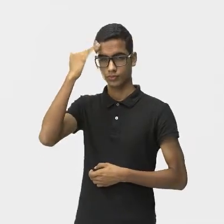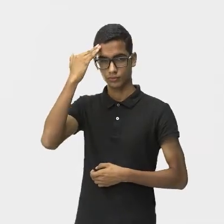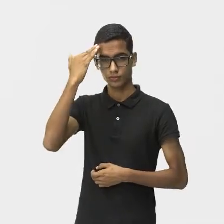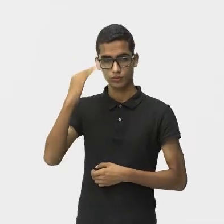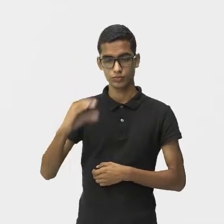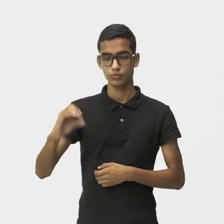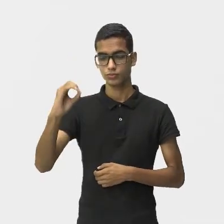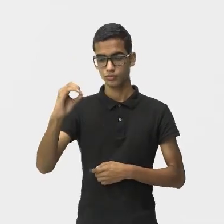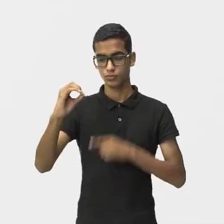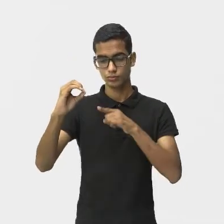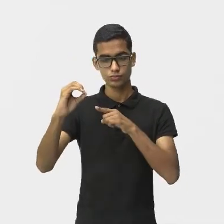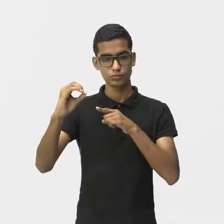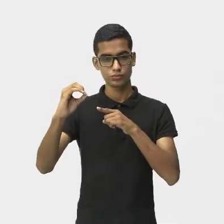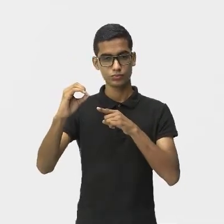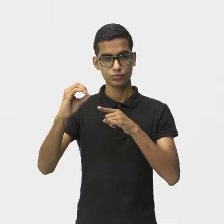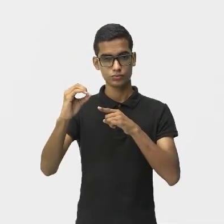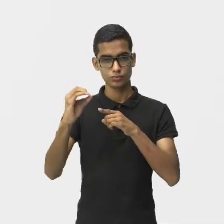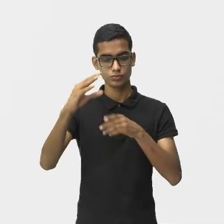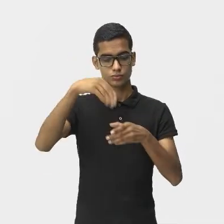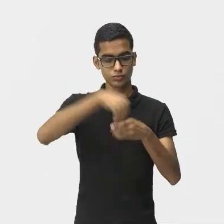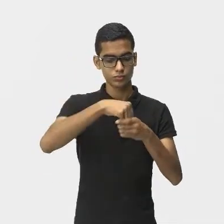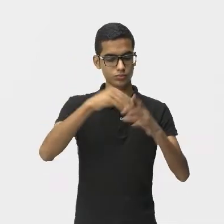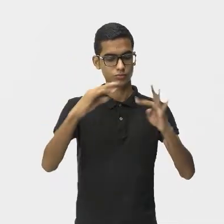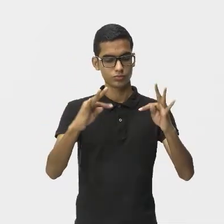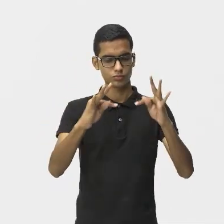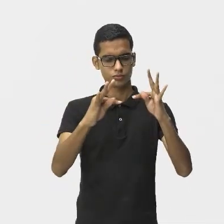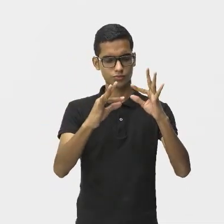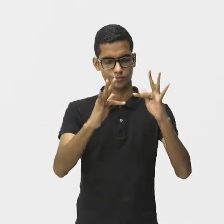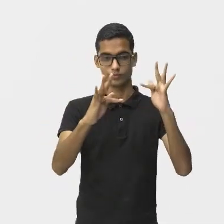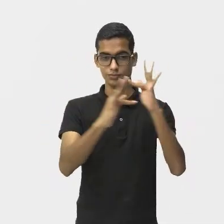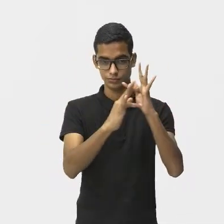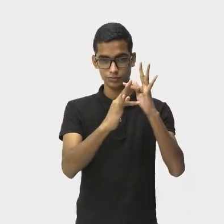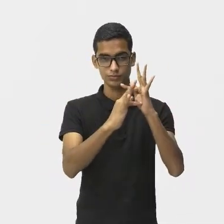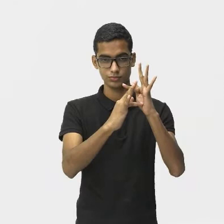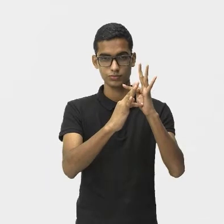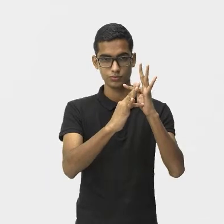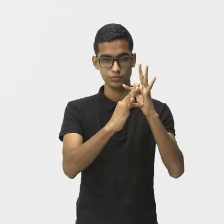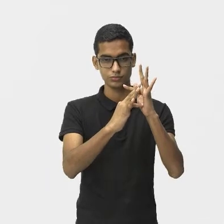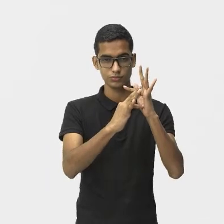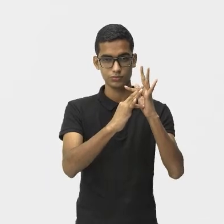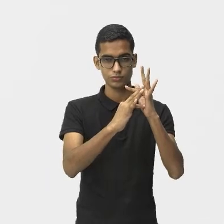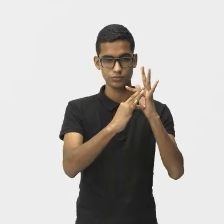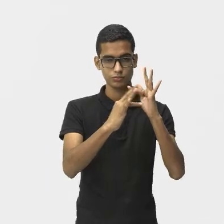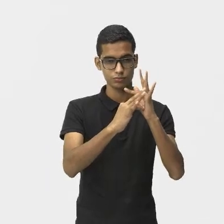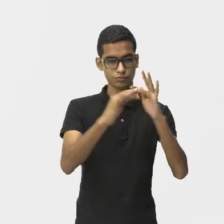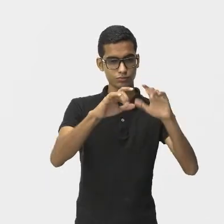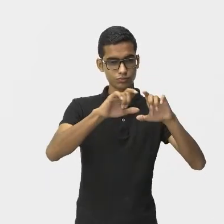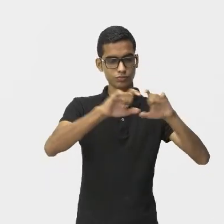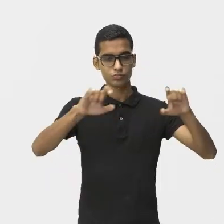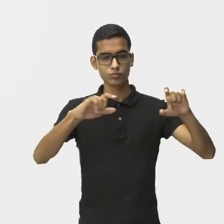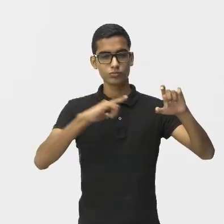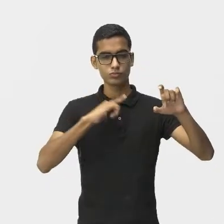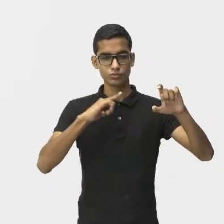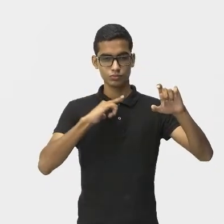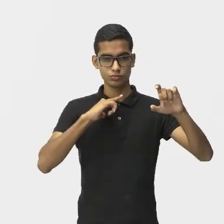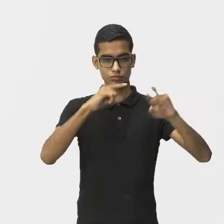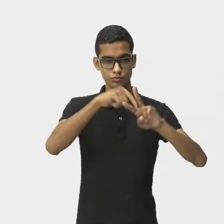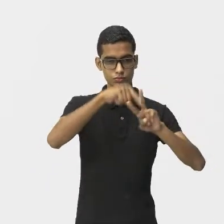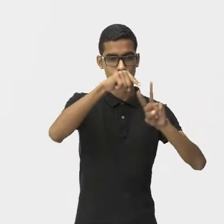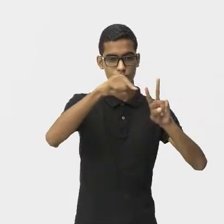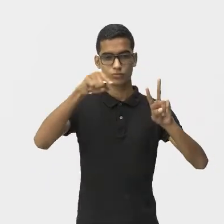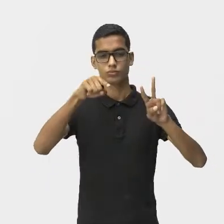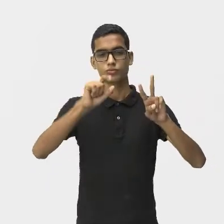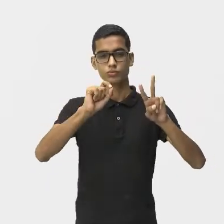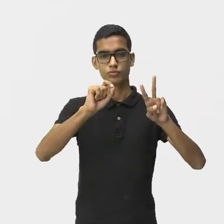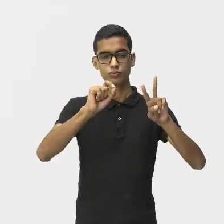uma função quadrática, olha só, função quadrática você entende também como sendo uma função do segundo